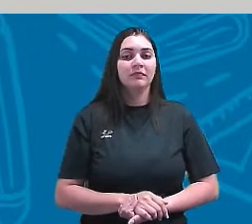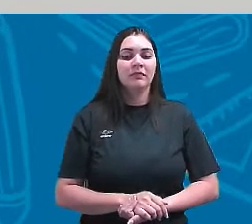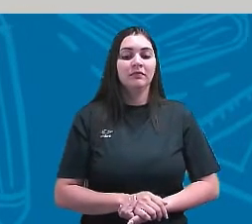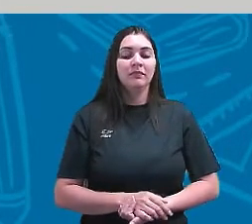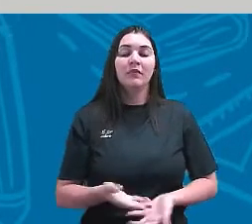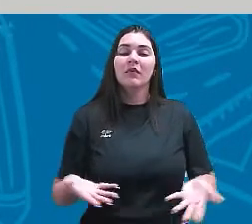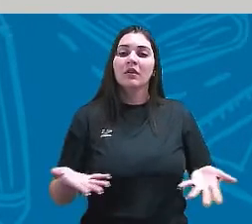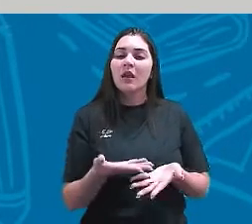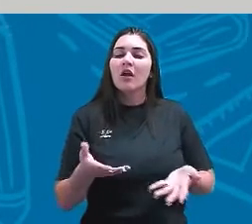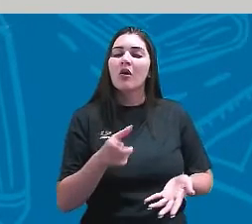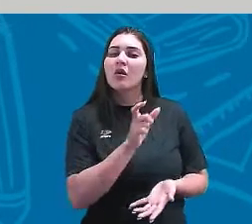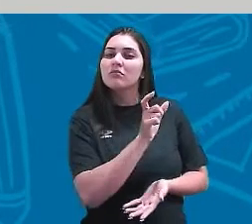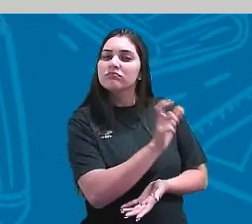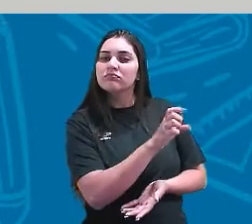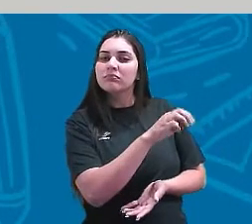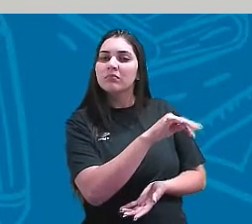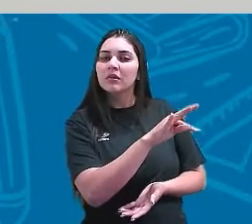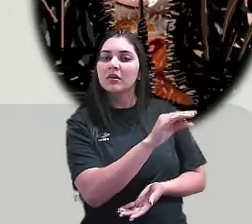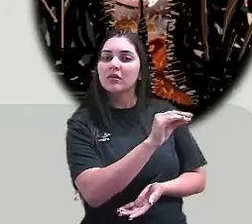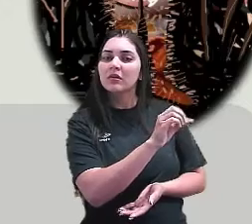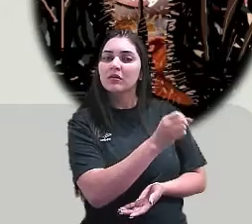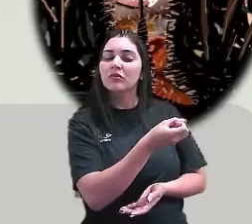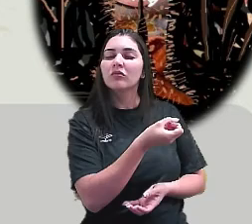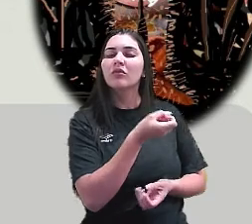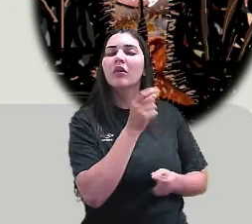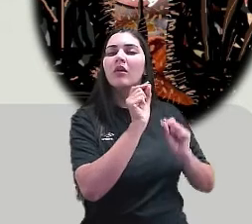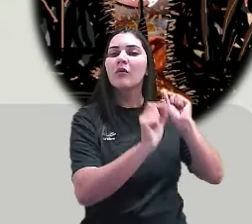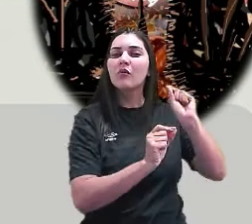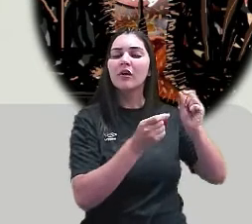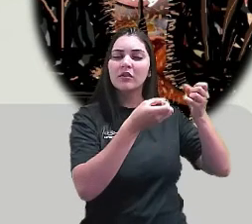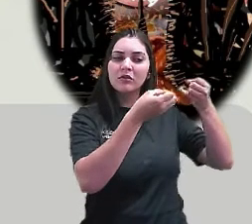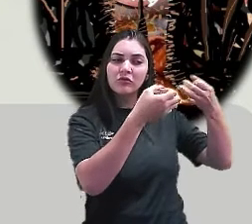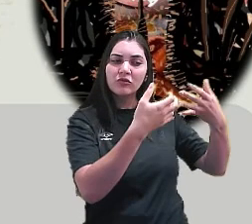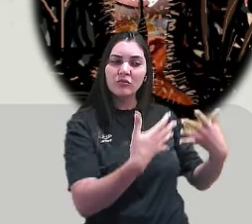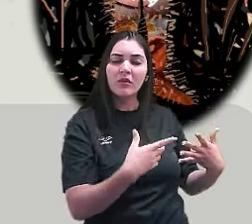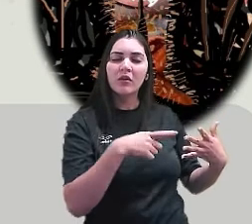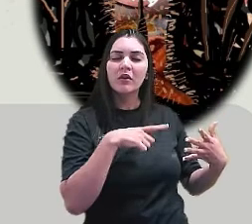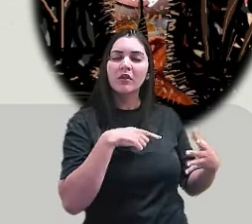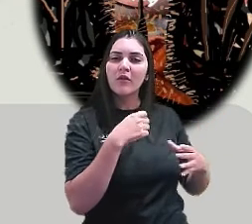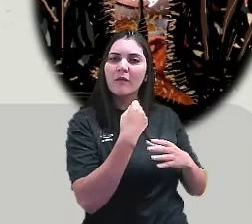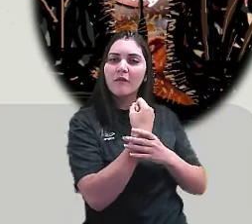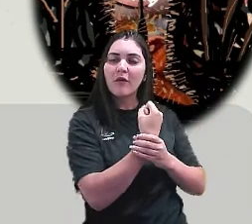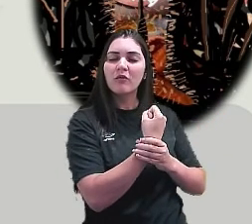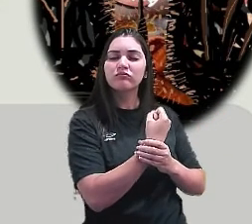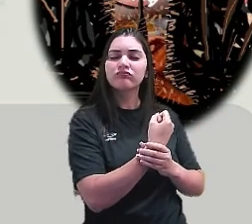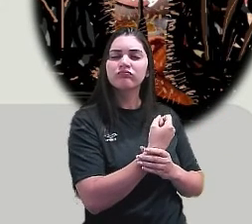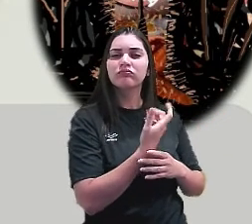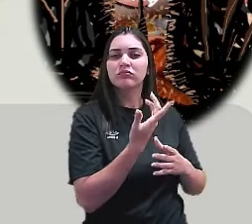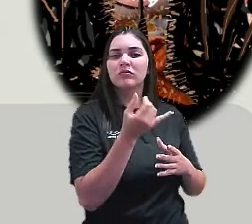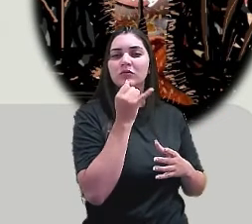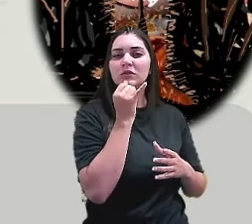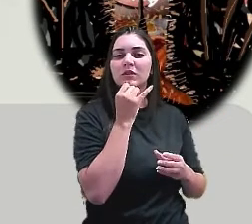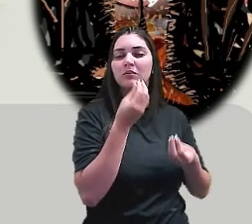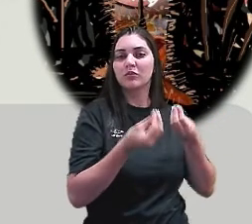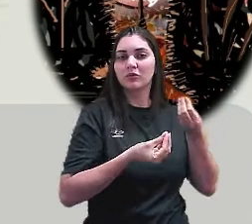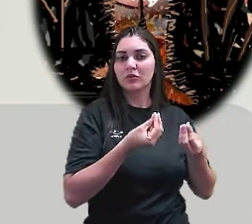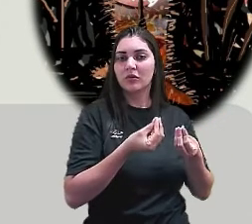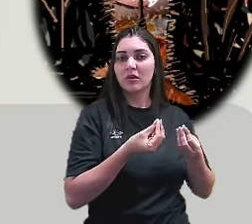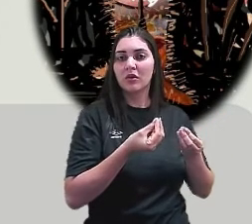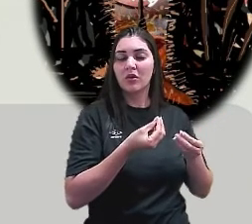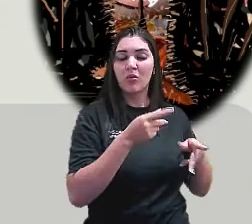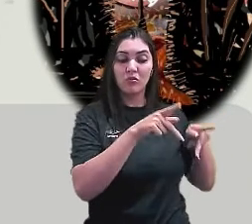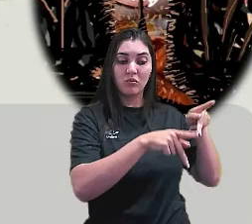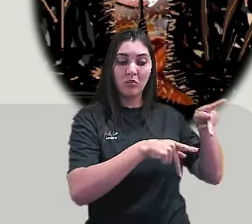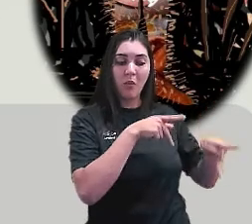E agora os mitos. Mitos são narrativas que possuem um forte componente simbólico, como com os povos